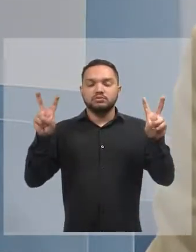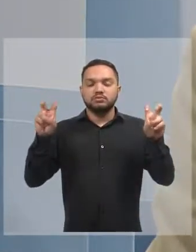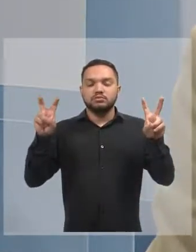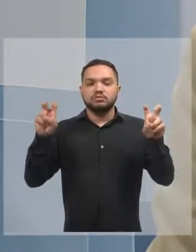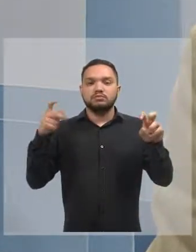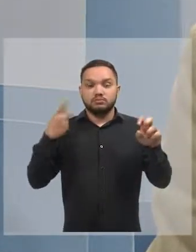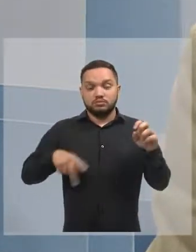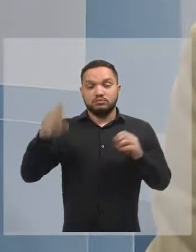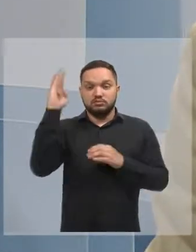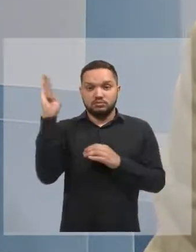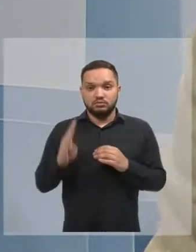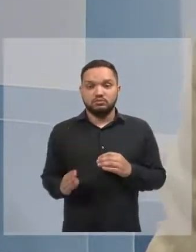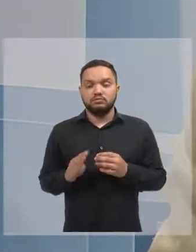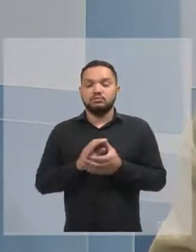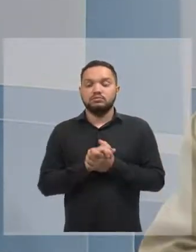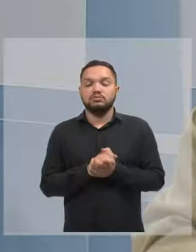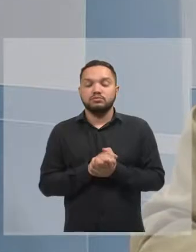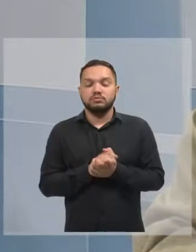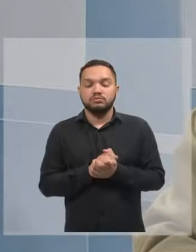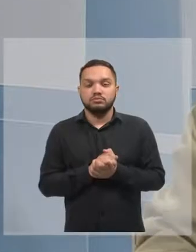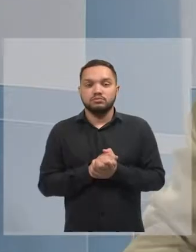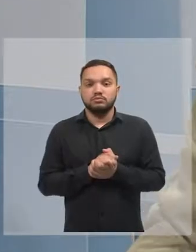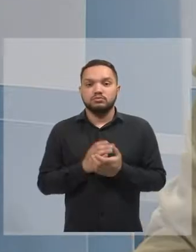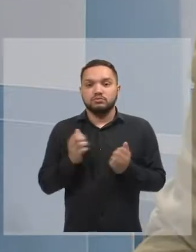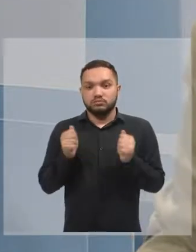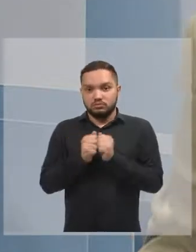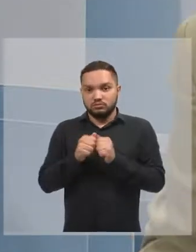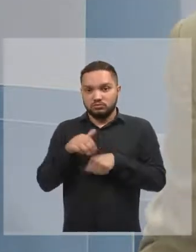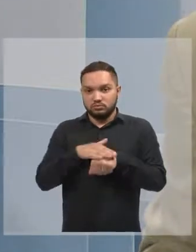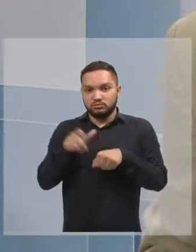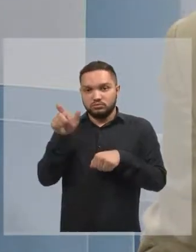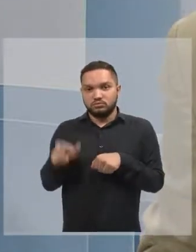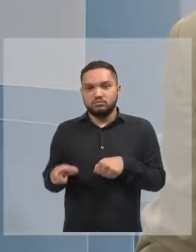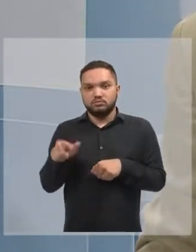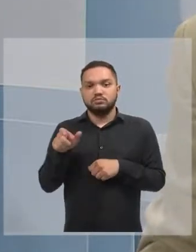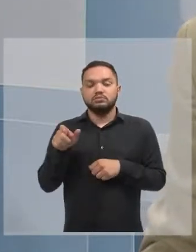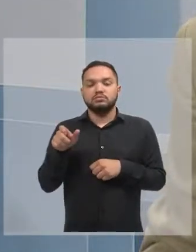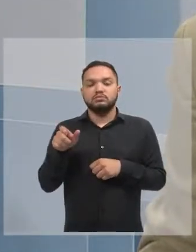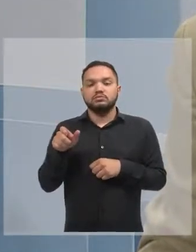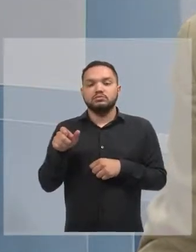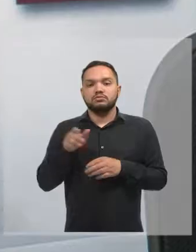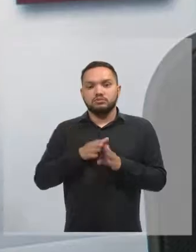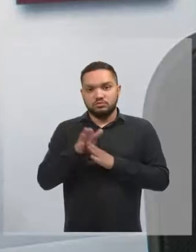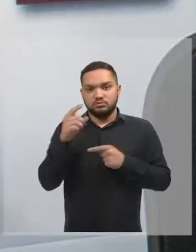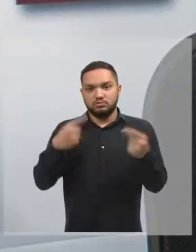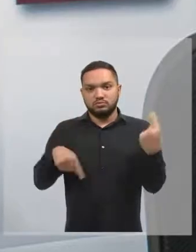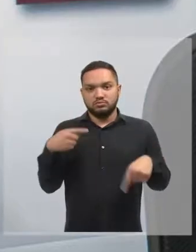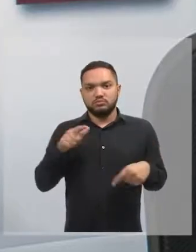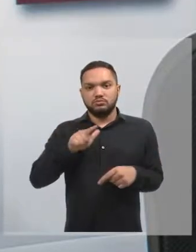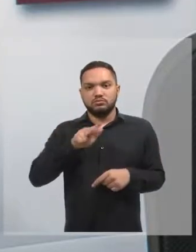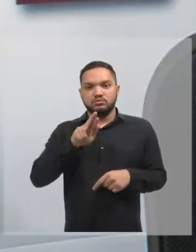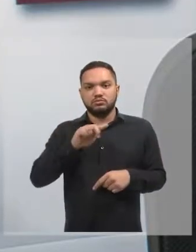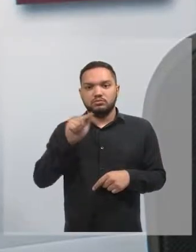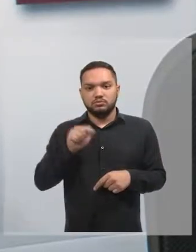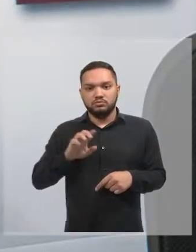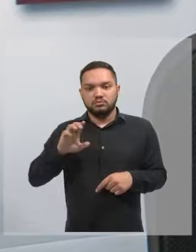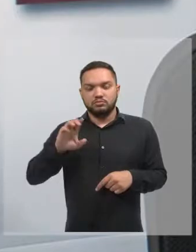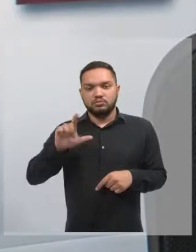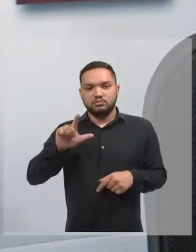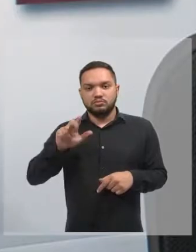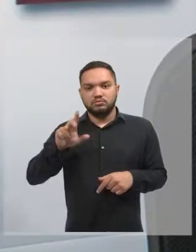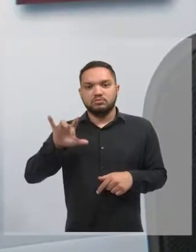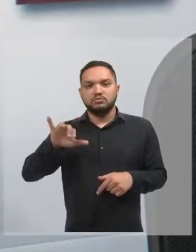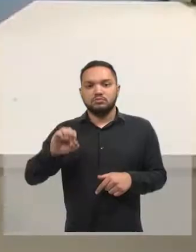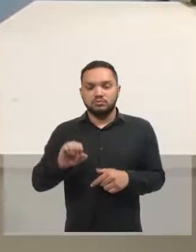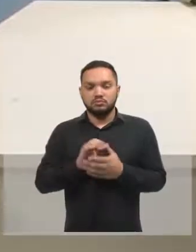questões nacionais, continuando aqui com o consultor político Luiz Cláudio Ferreira Barbosa. Essa